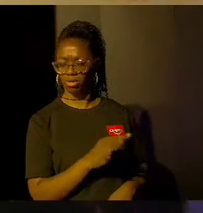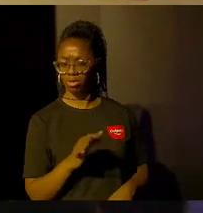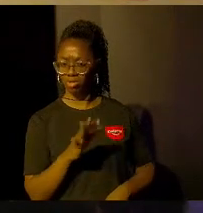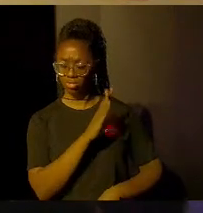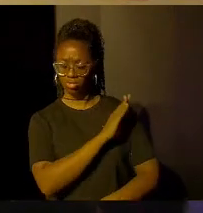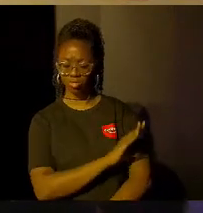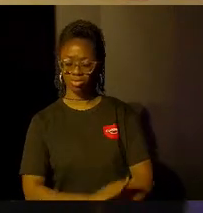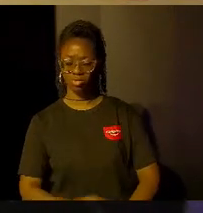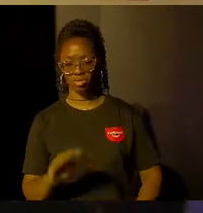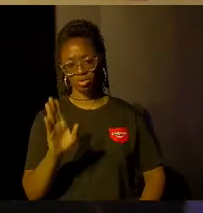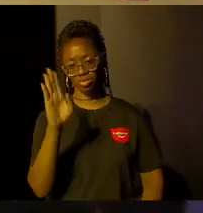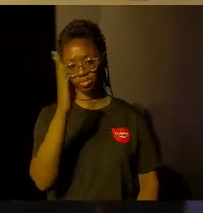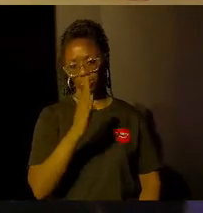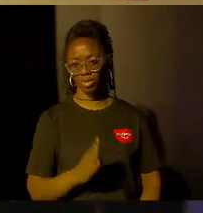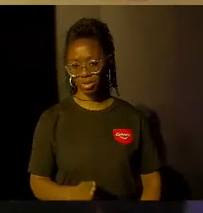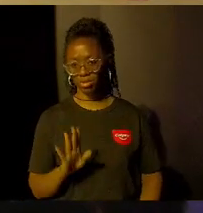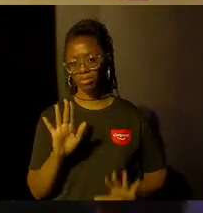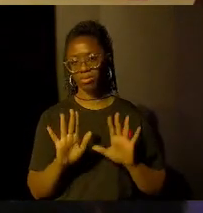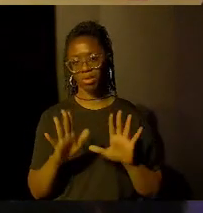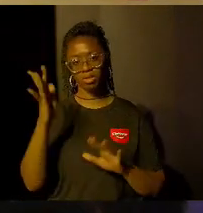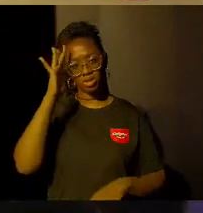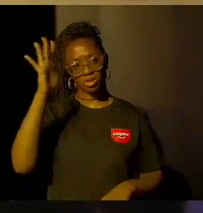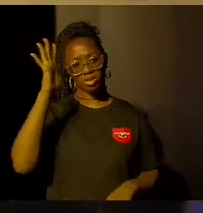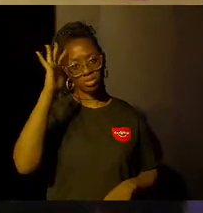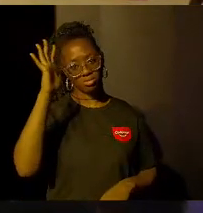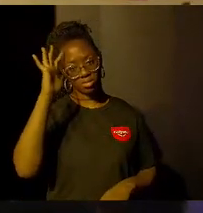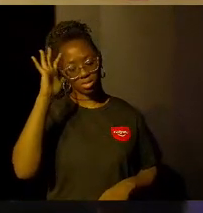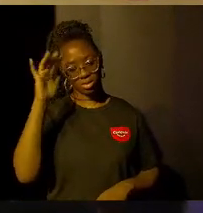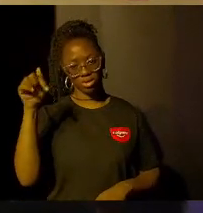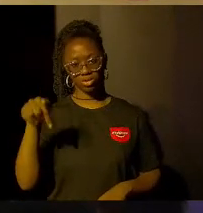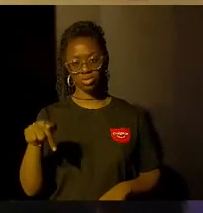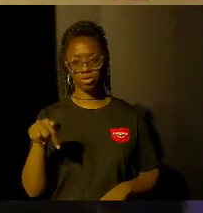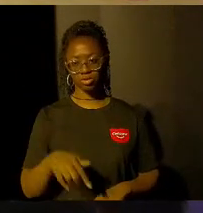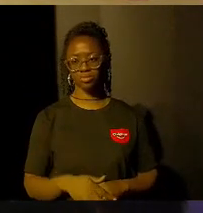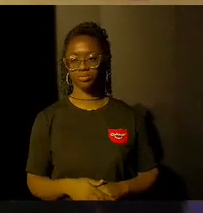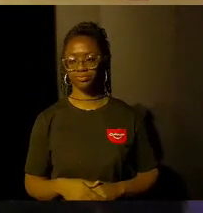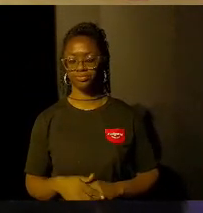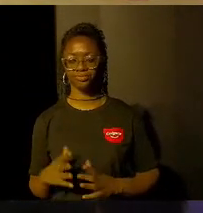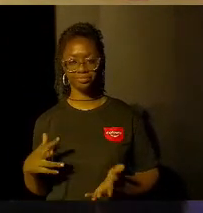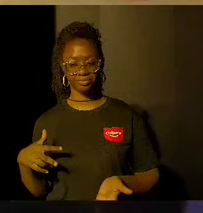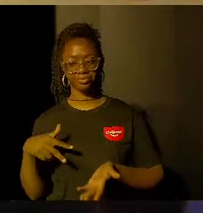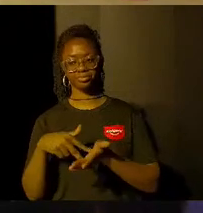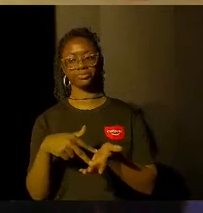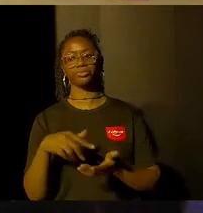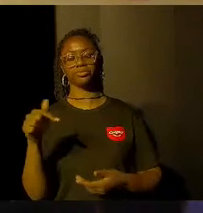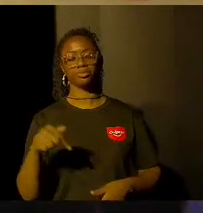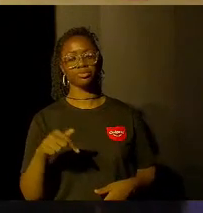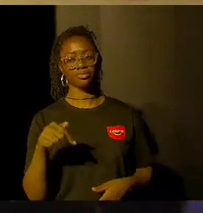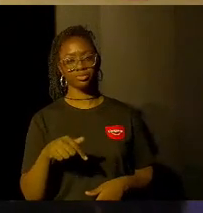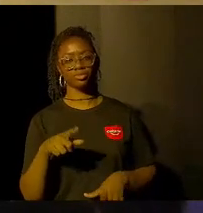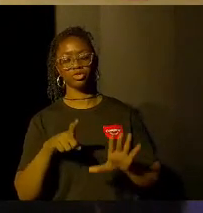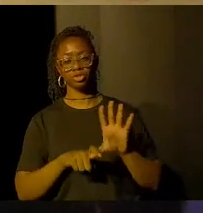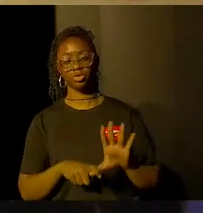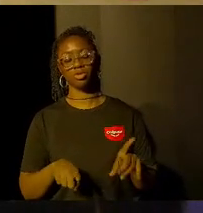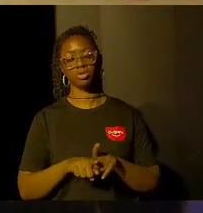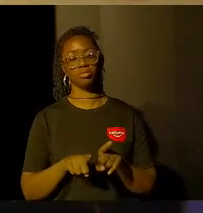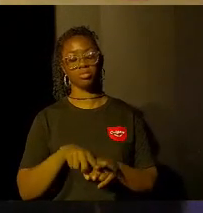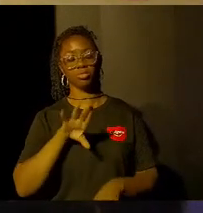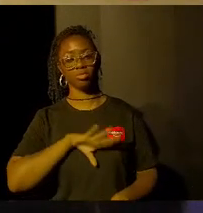a este Imaginário não é que estamos que nos chega ao que não Chegava à Angola e a Portugal